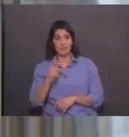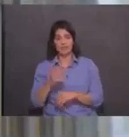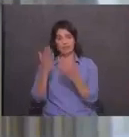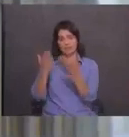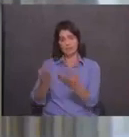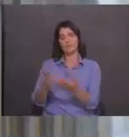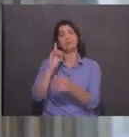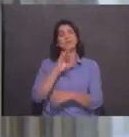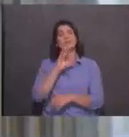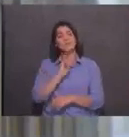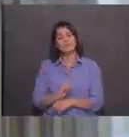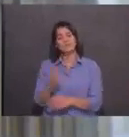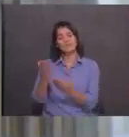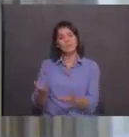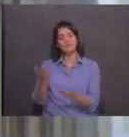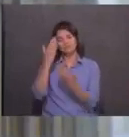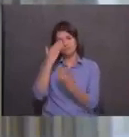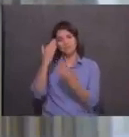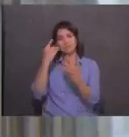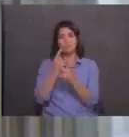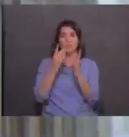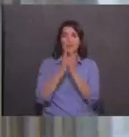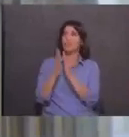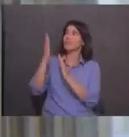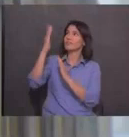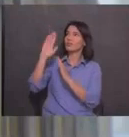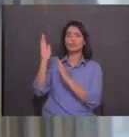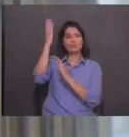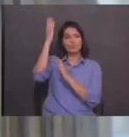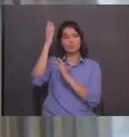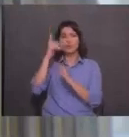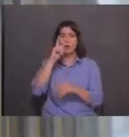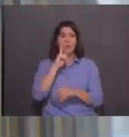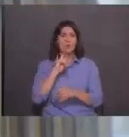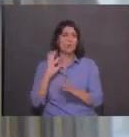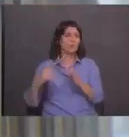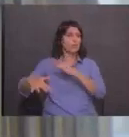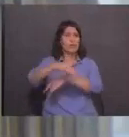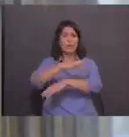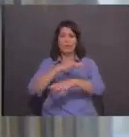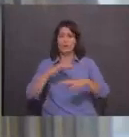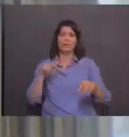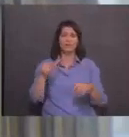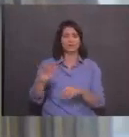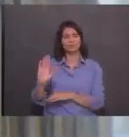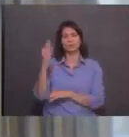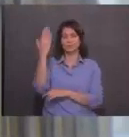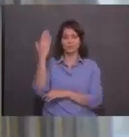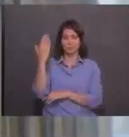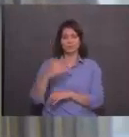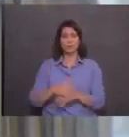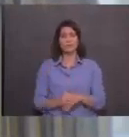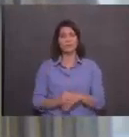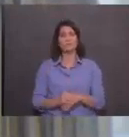filha, pelo Deus Altíssimo, mais do que todas as mulheres da terra. E